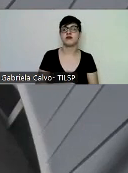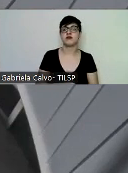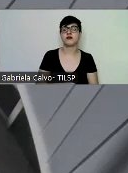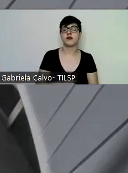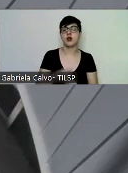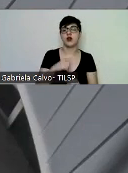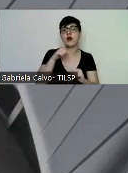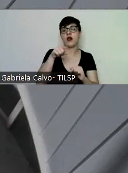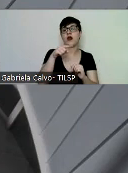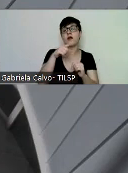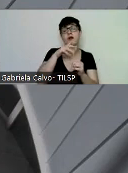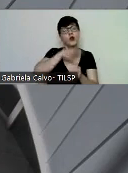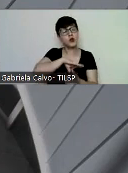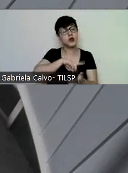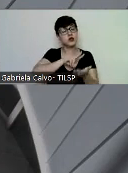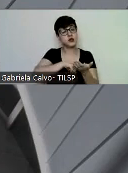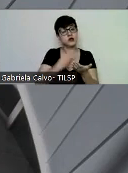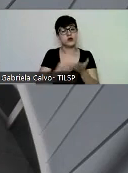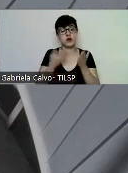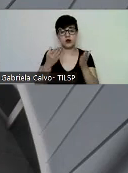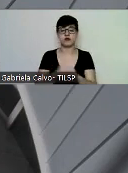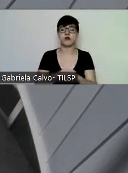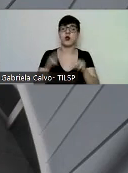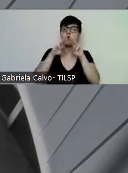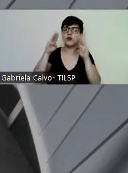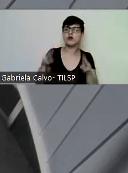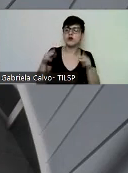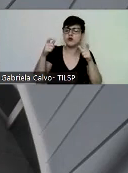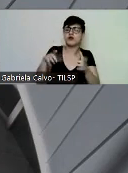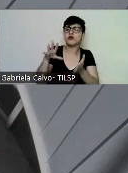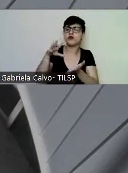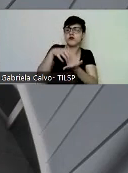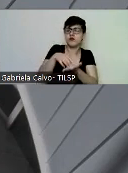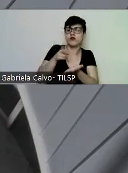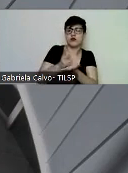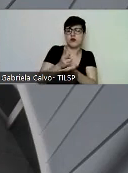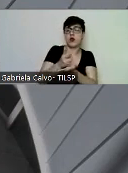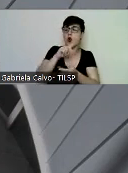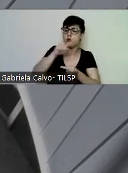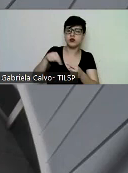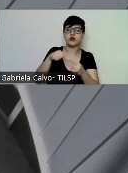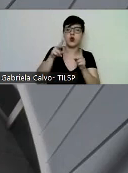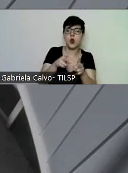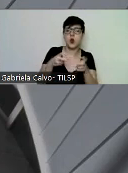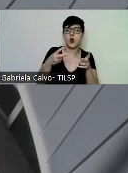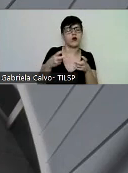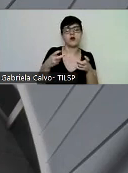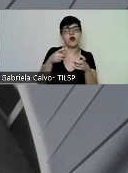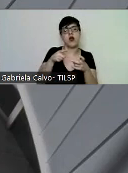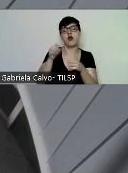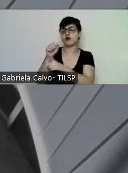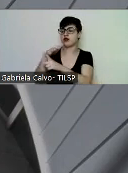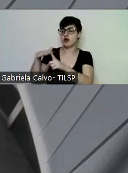um museu é uma instituição permanente sem fins lucrativos e ao serviço da sociedade que pesquisa coleciona